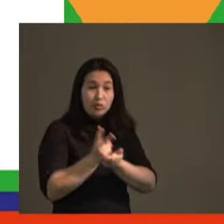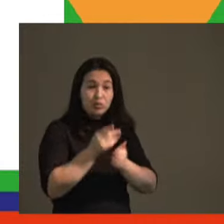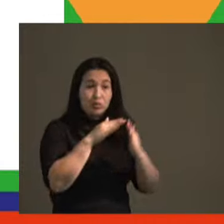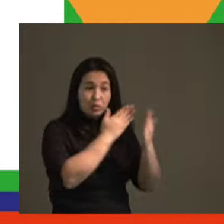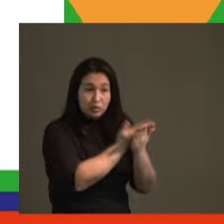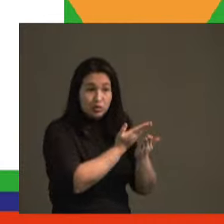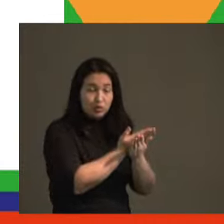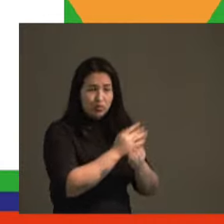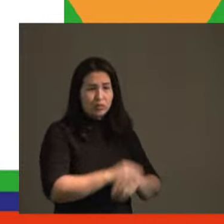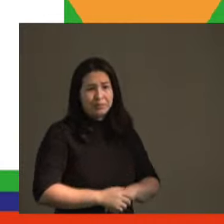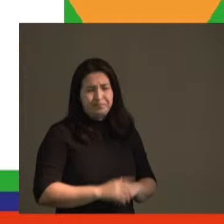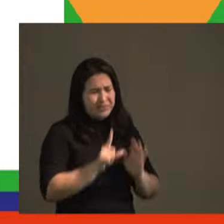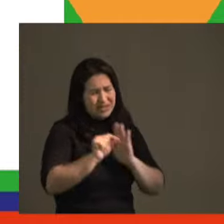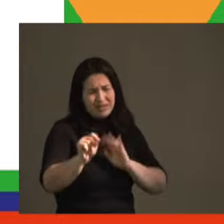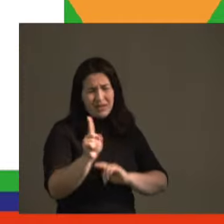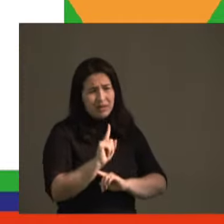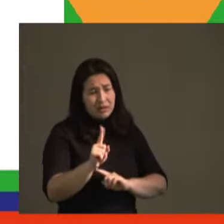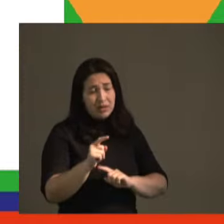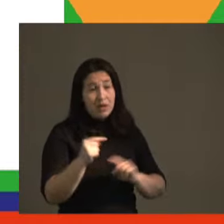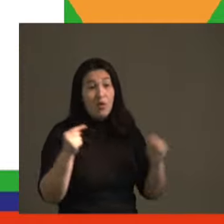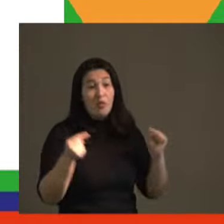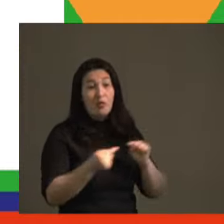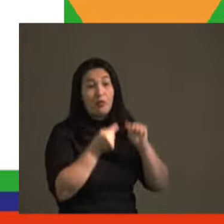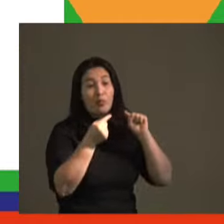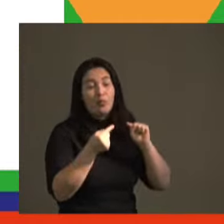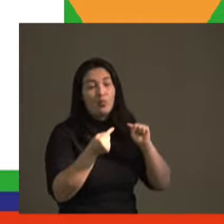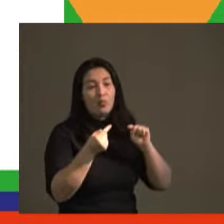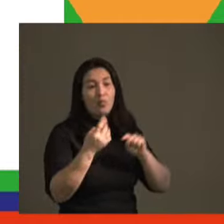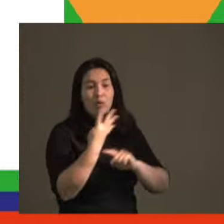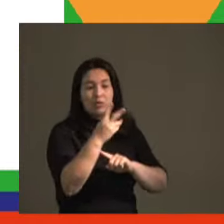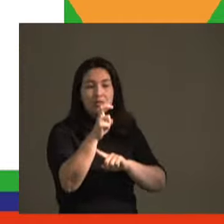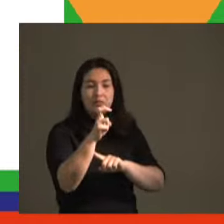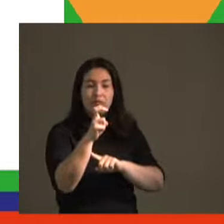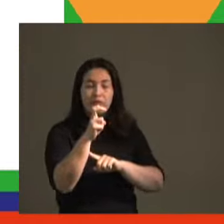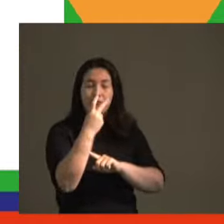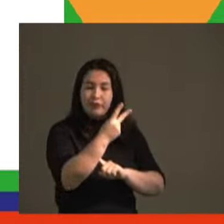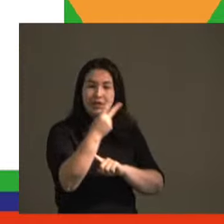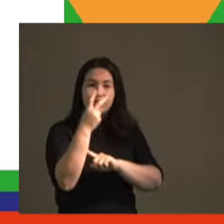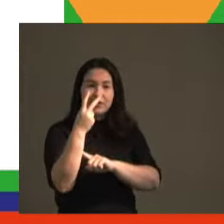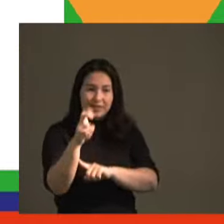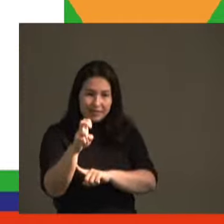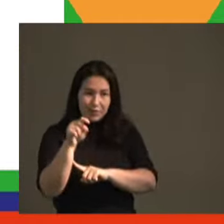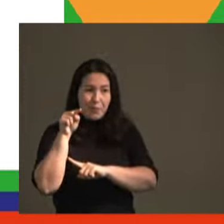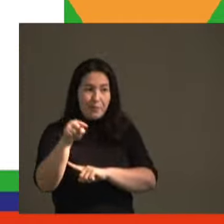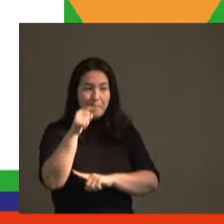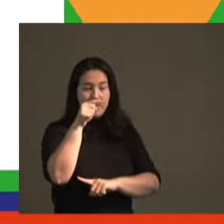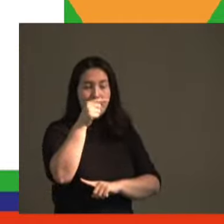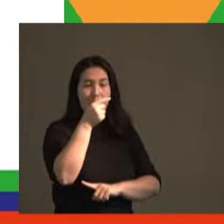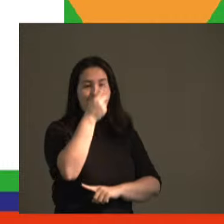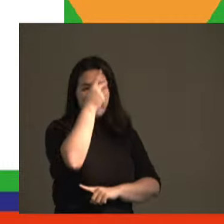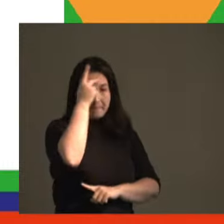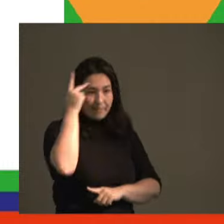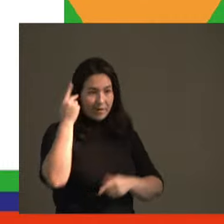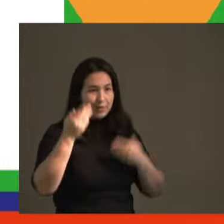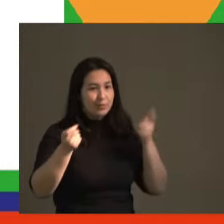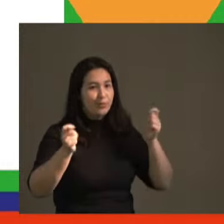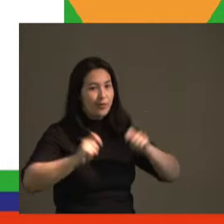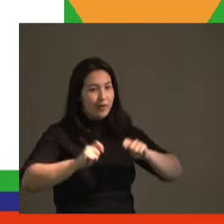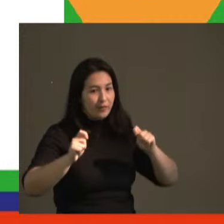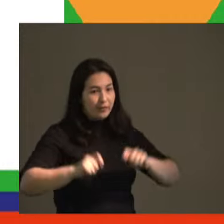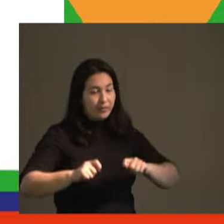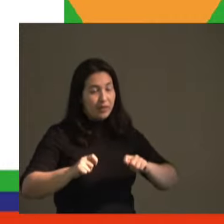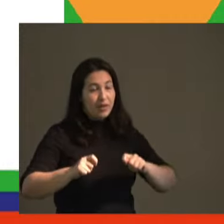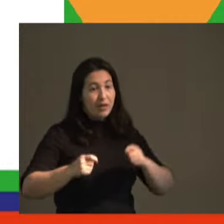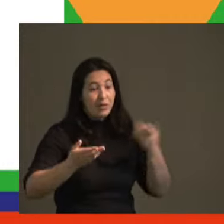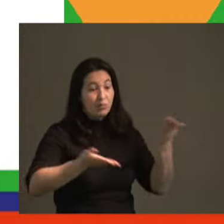Então, a meta é colocar 425 mil pessoas, e para isso, muita busca ativa, né, os assistentes sociais que se